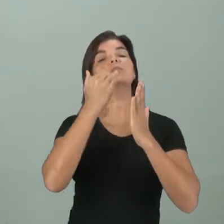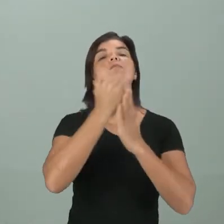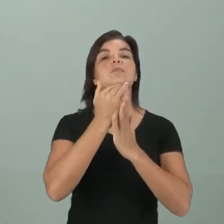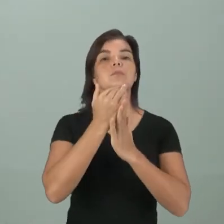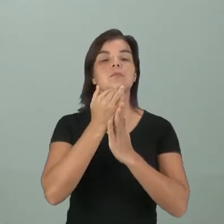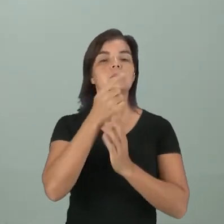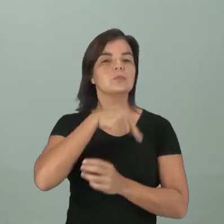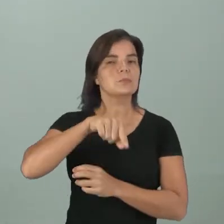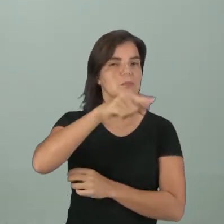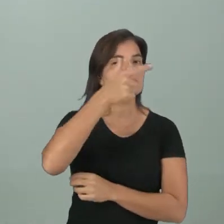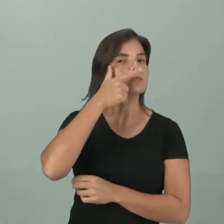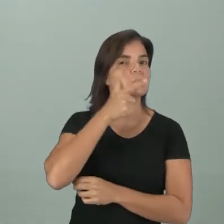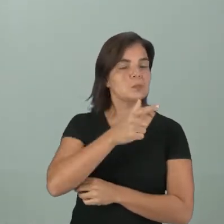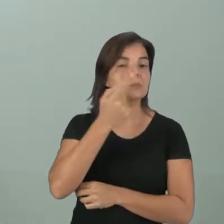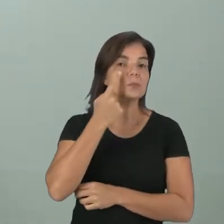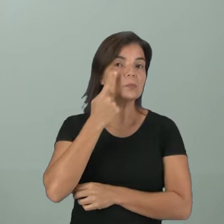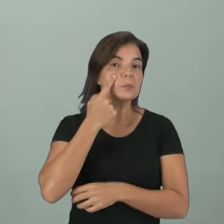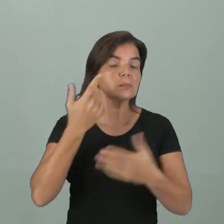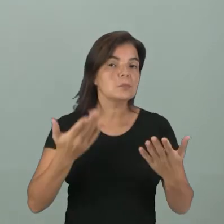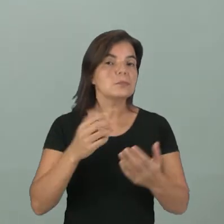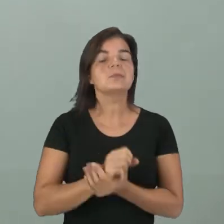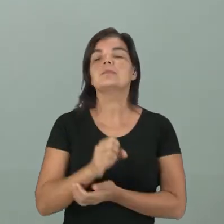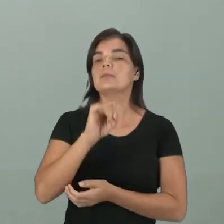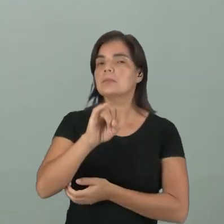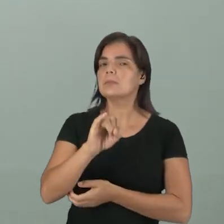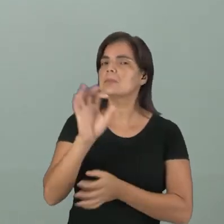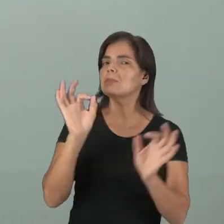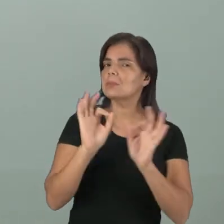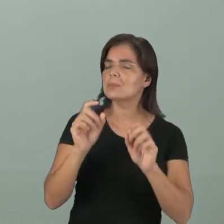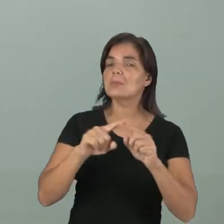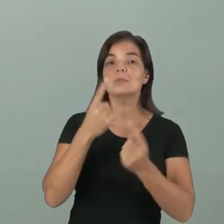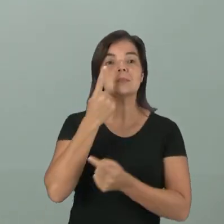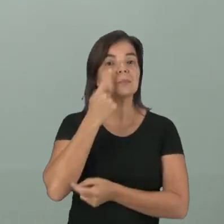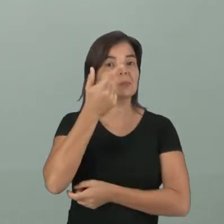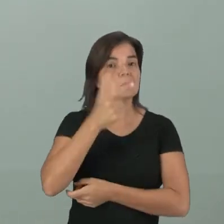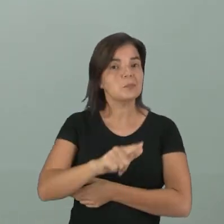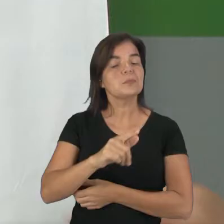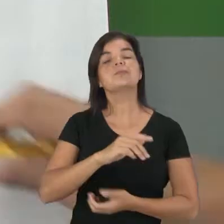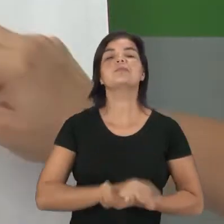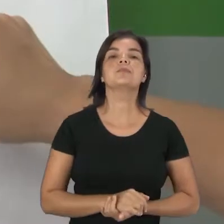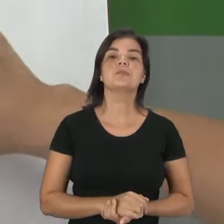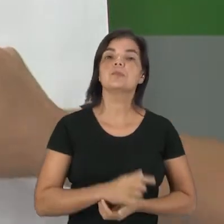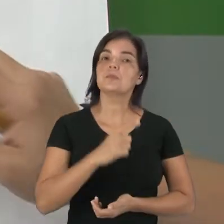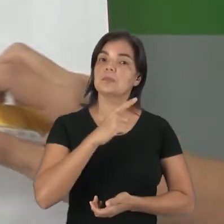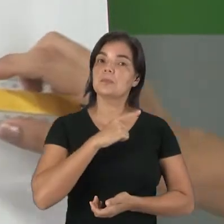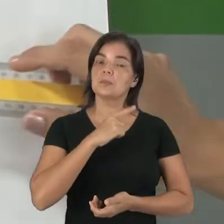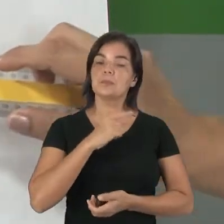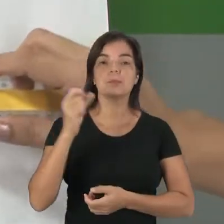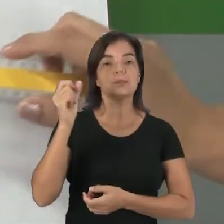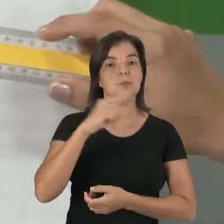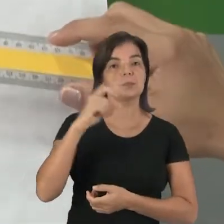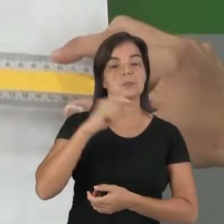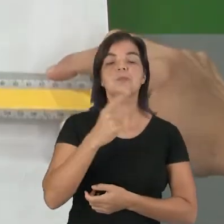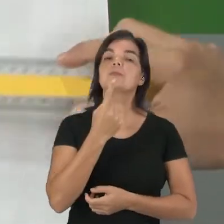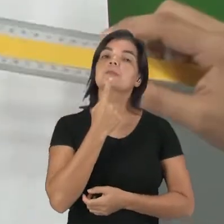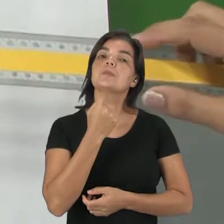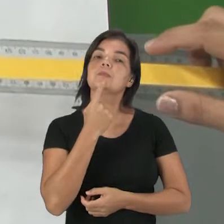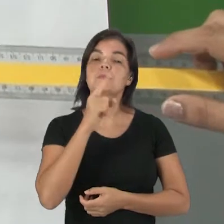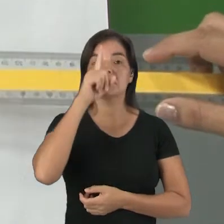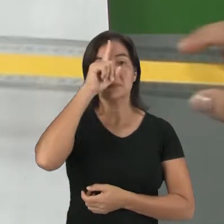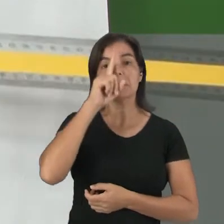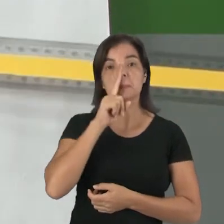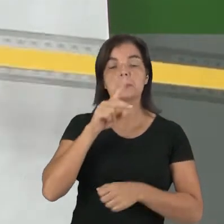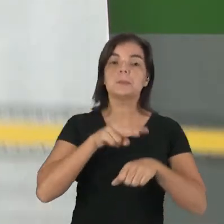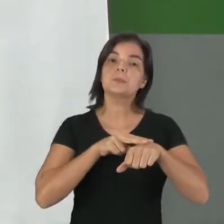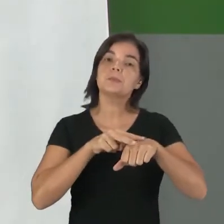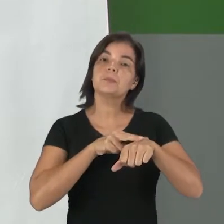nosso gráfico? Você já conseguiu identificar aí de casa? Se não, observa novamente comigo, olhem só. Temos a barra azul, a vermelha, a